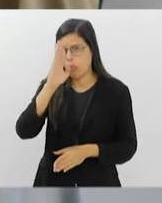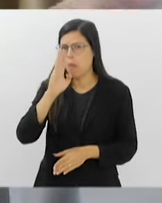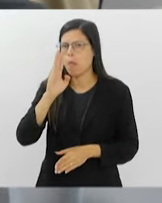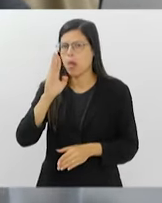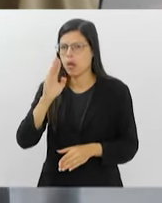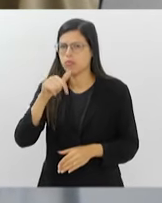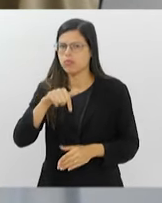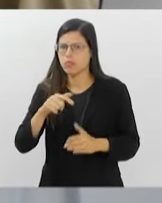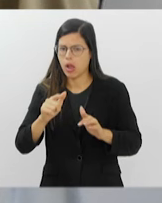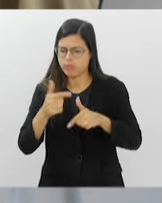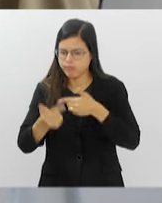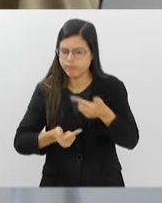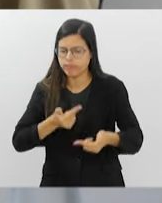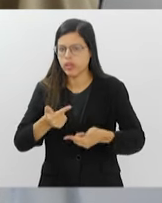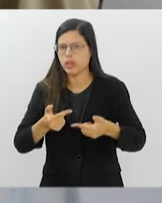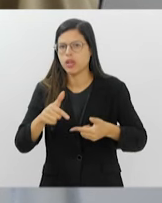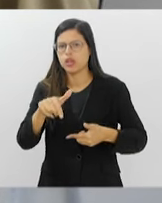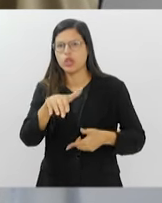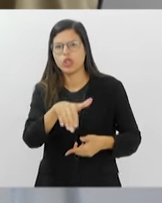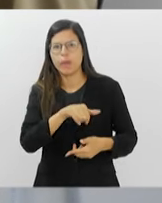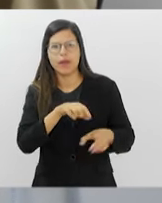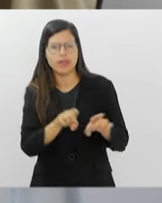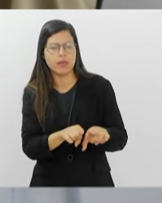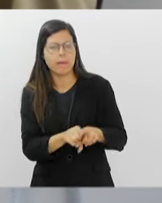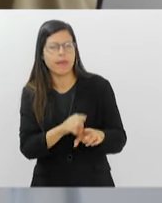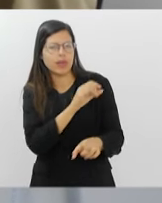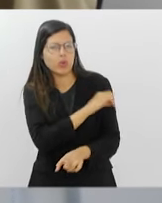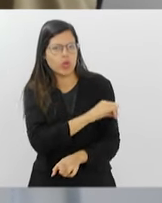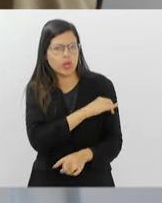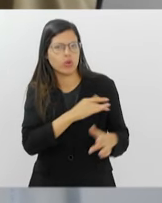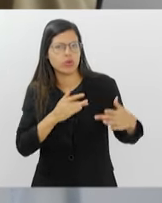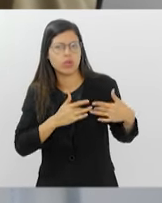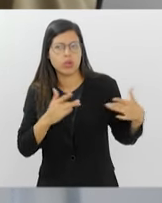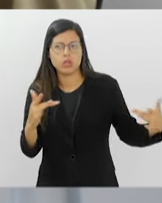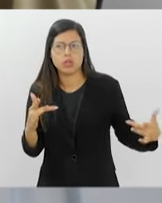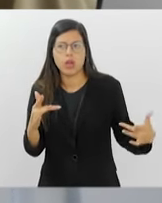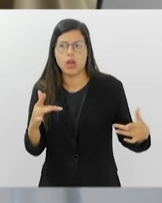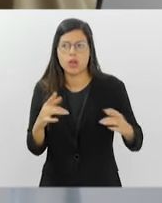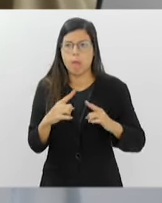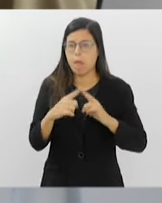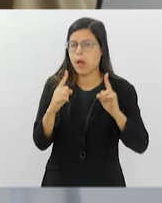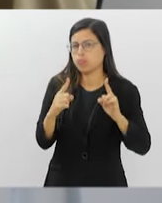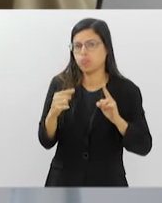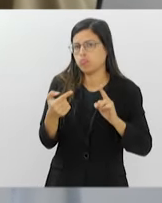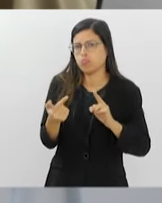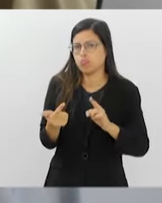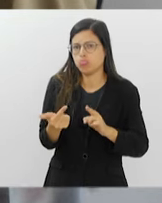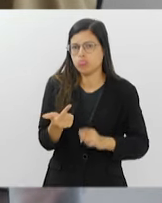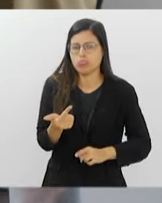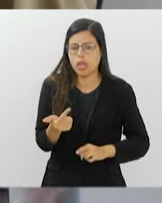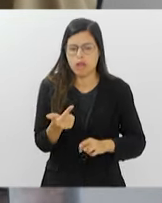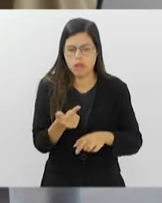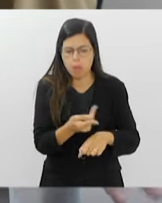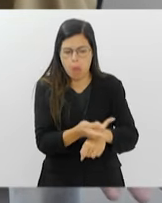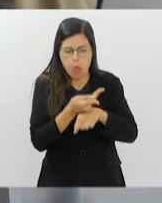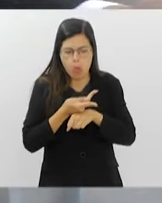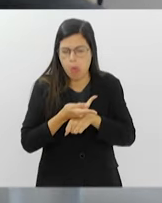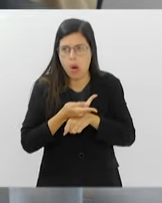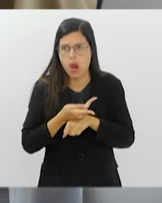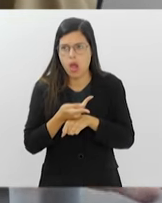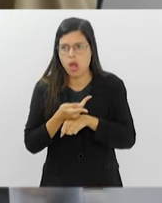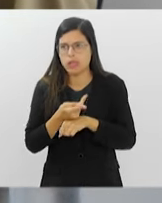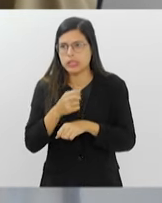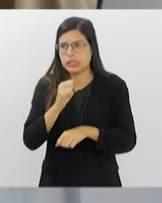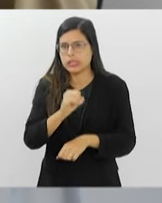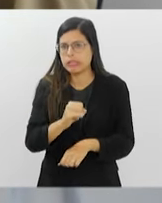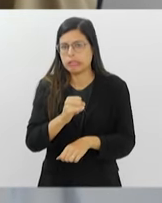esse contato chamaria o rio solidário e não fui procurado não houve retorno disso se chegou chegou após